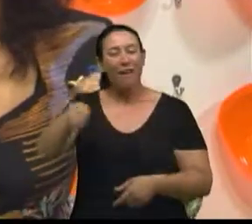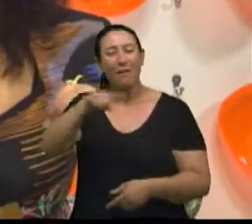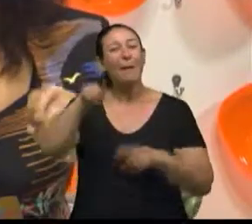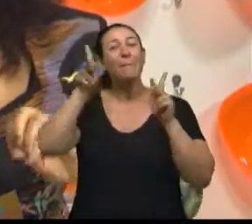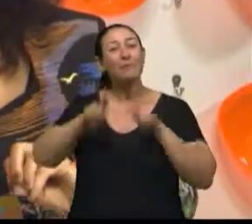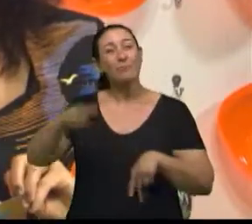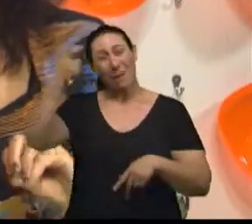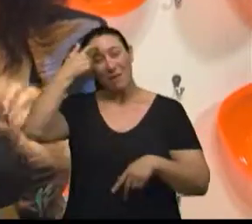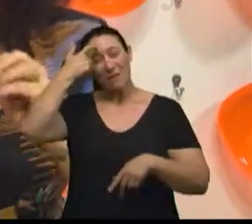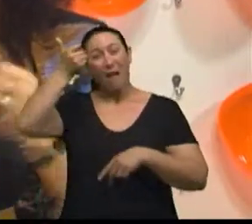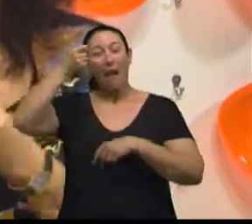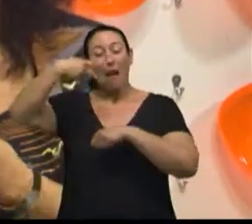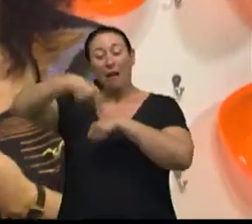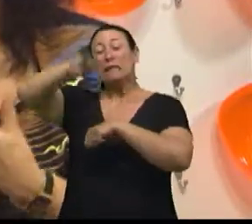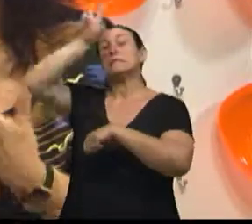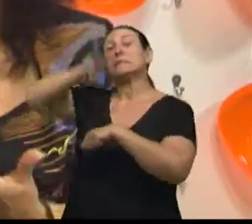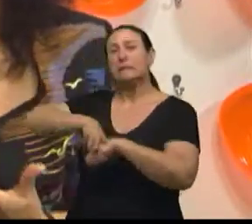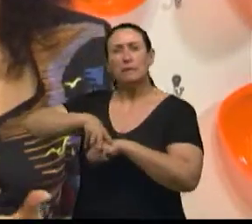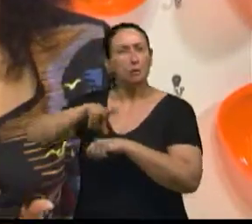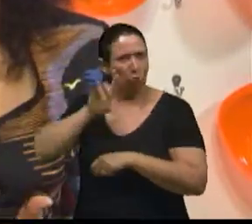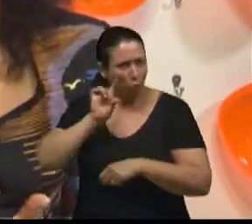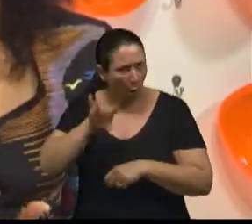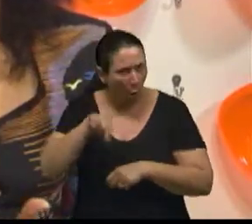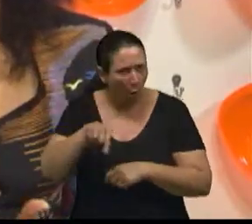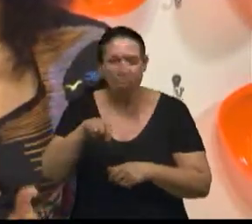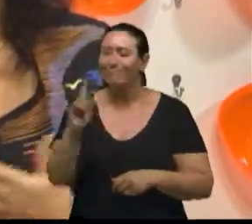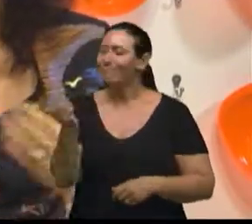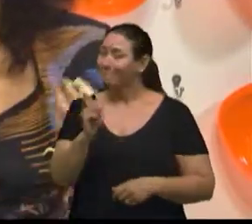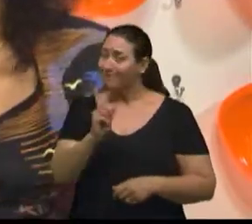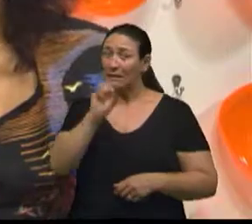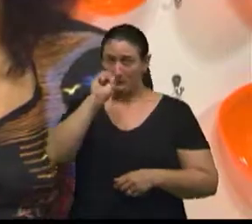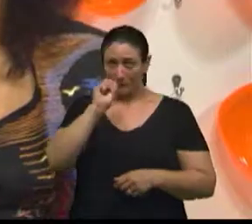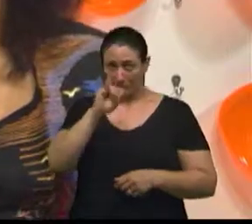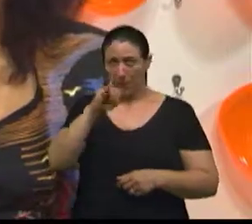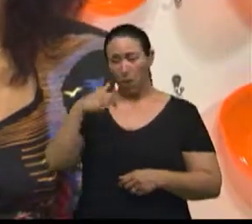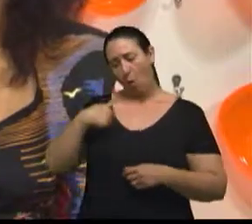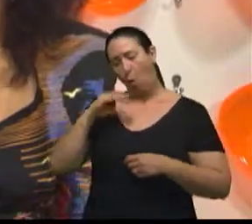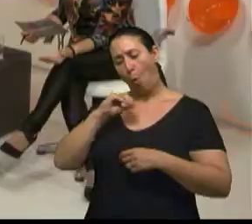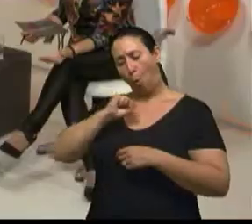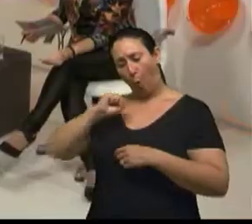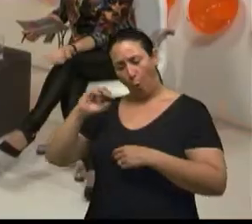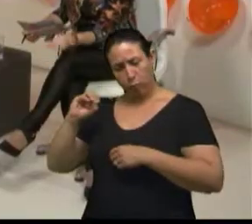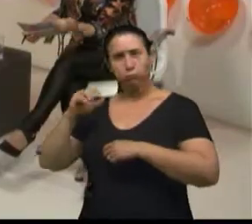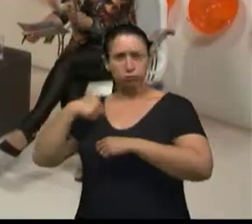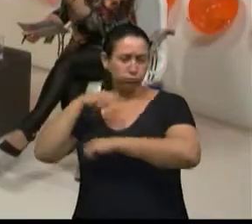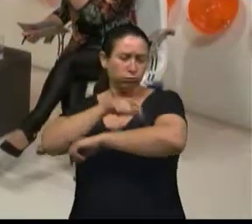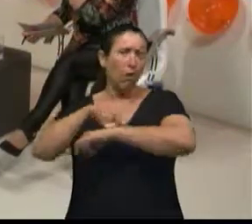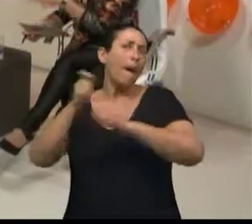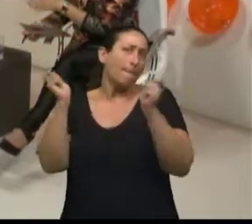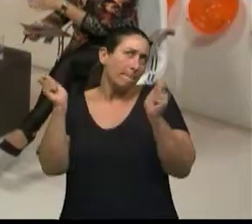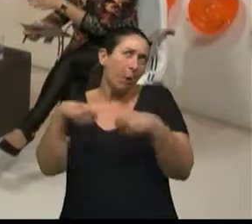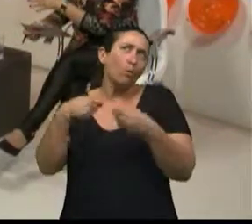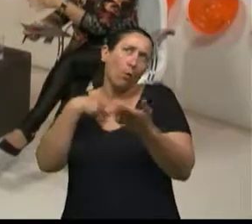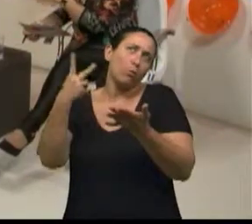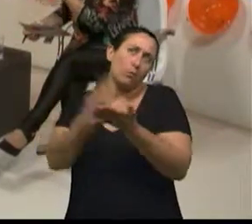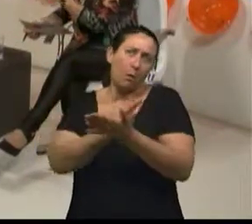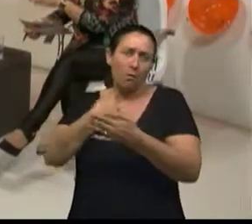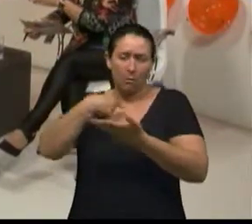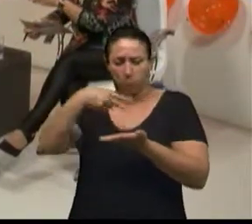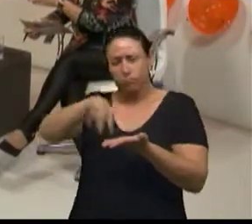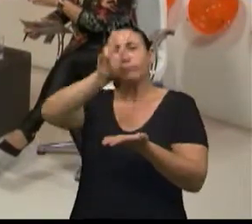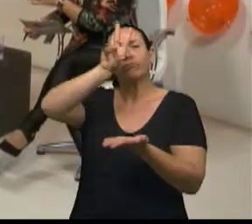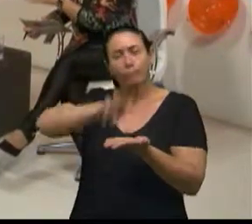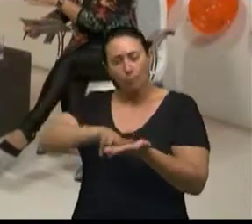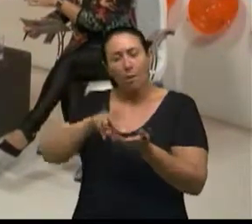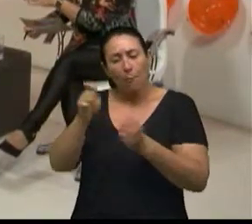é a qualidade do osso. Porque se eu tenho os ossos fortes, eu até posso sofrer uma queda e não vou ter fraturas como